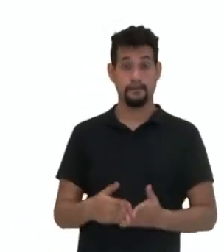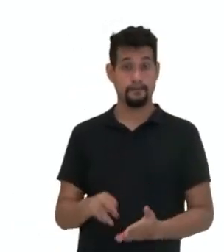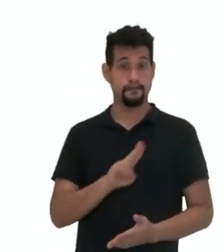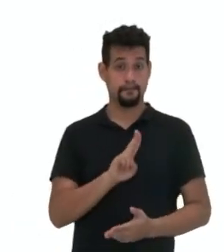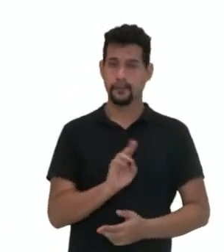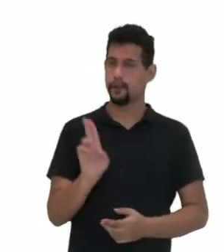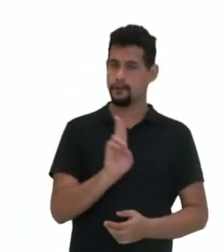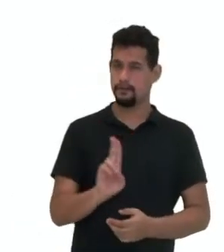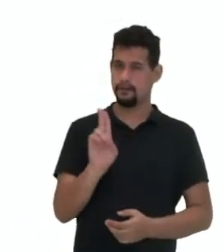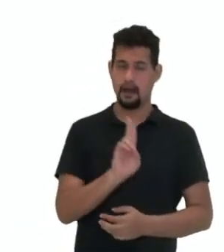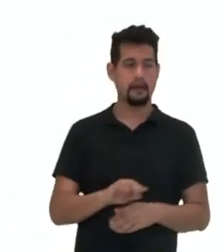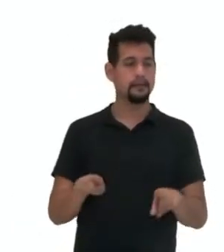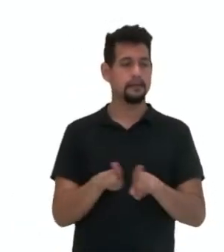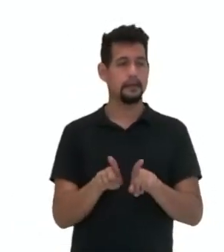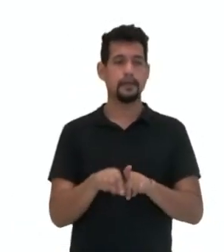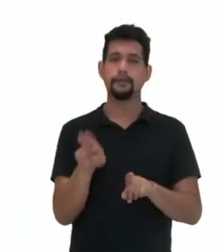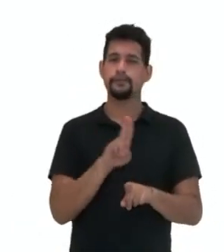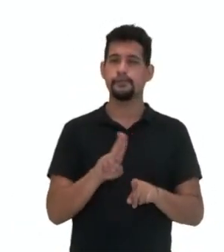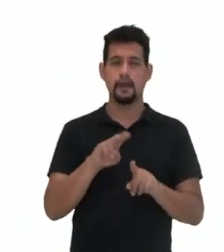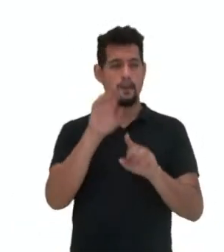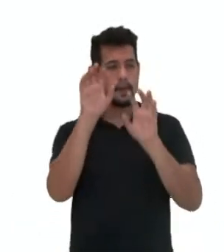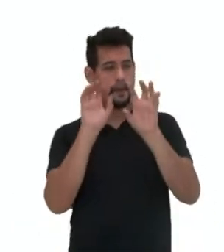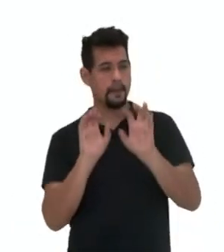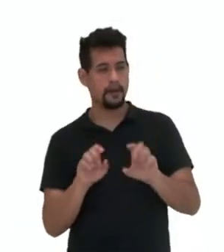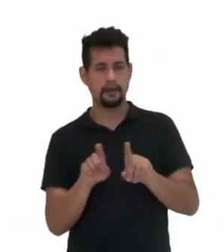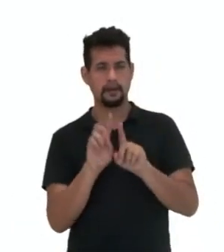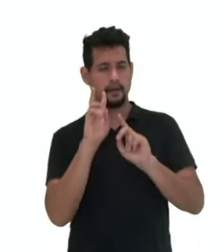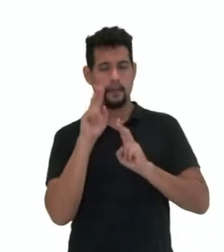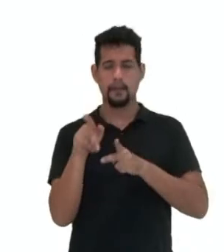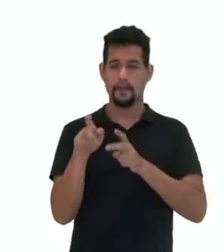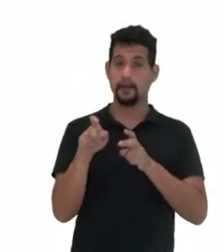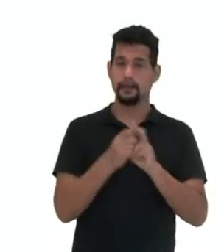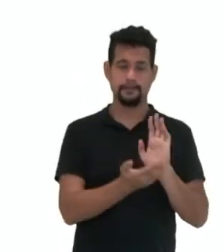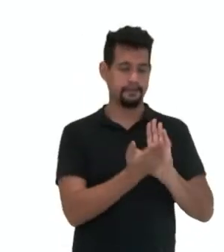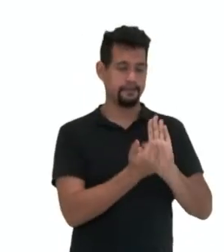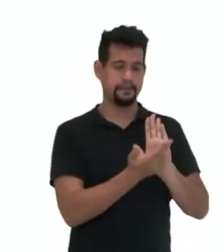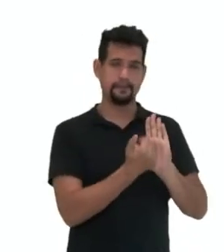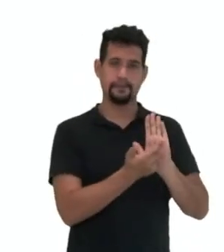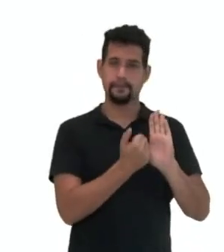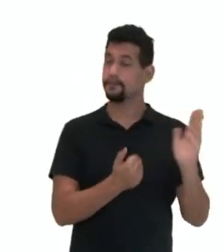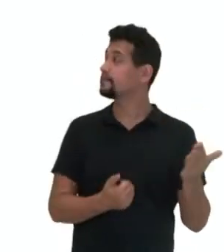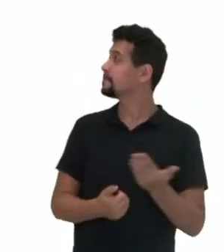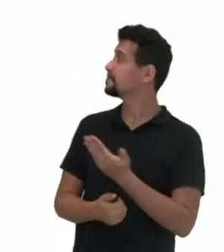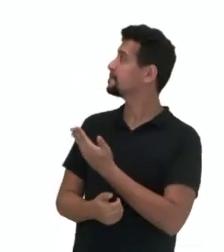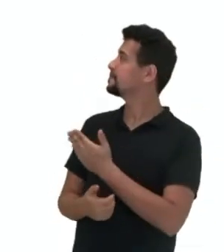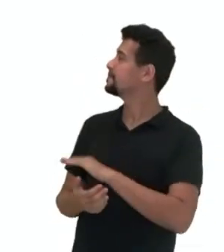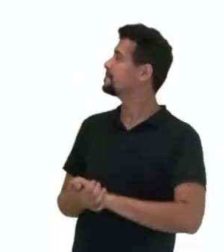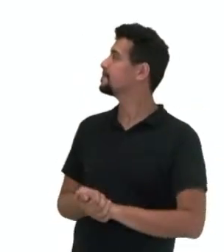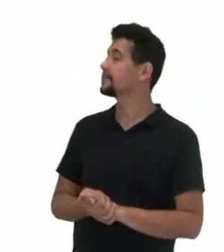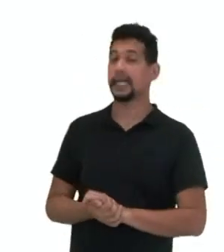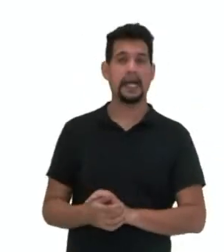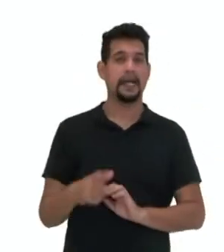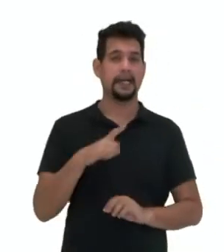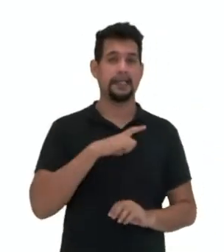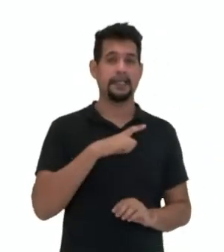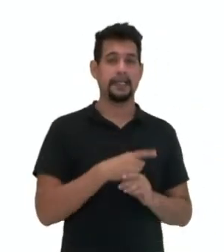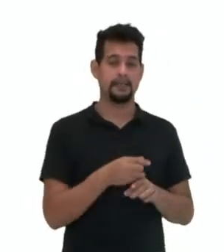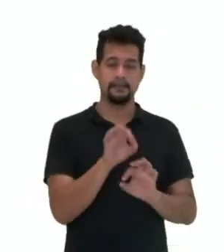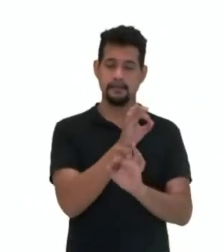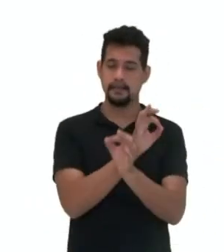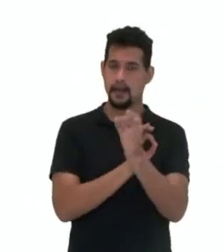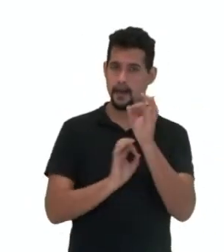adesão e também de preencher os espaços. Então, observe nesse desenho primeiro aqui em preto e branco. Nós temos